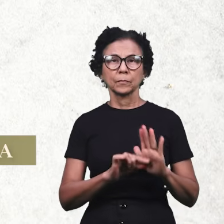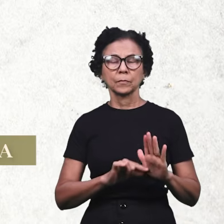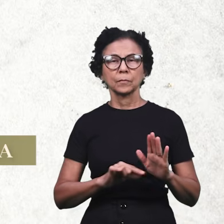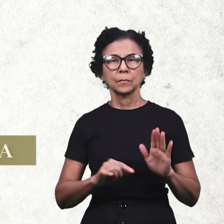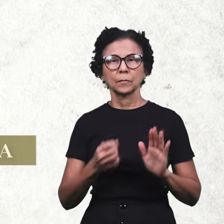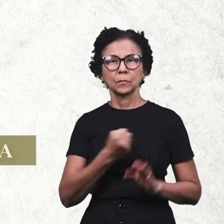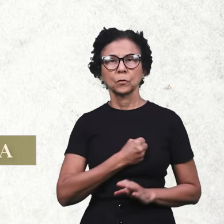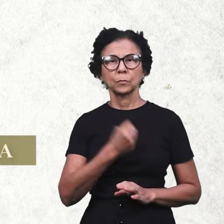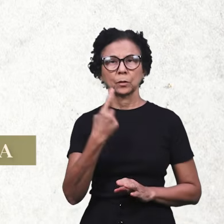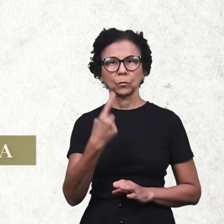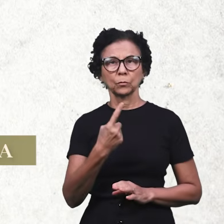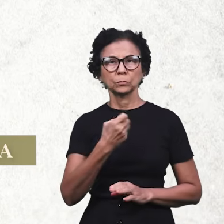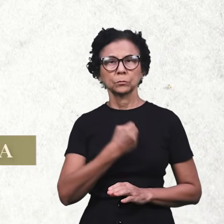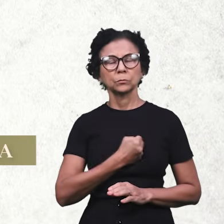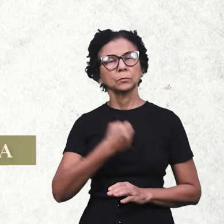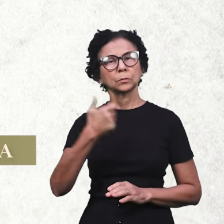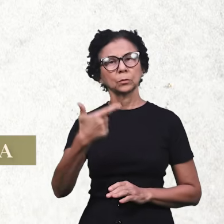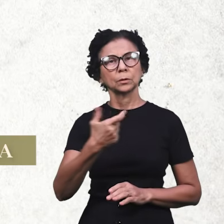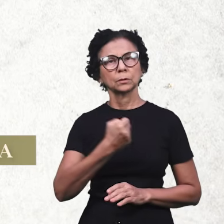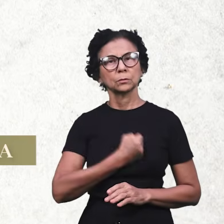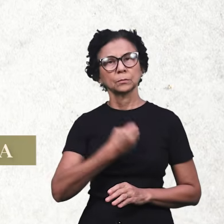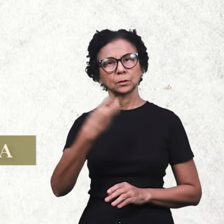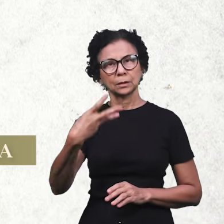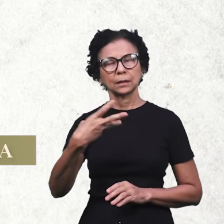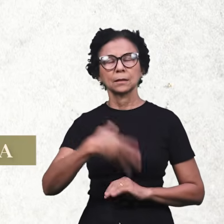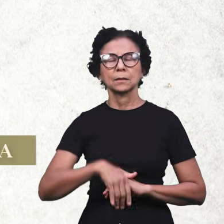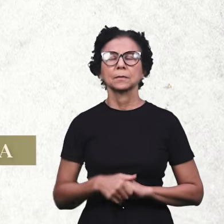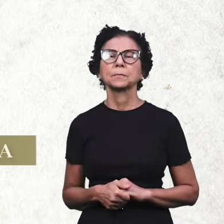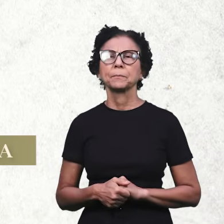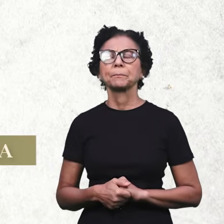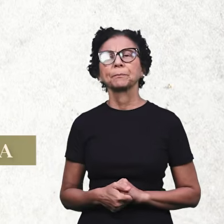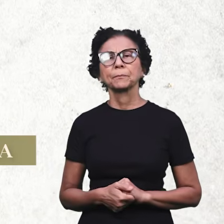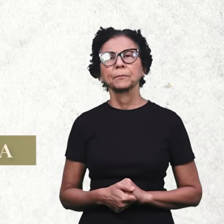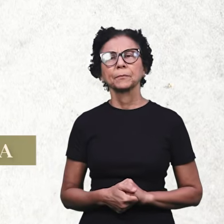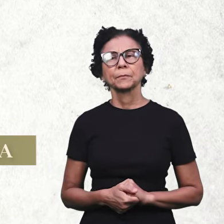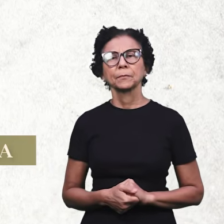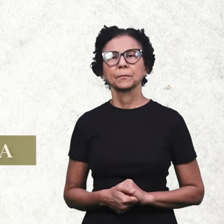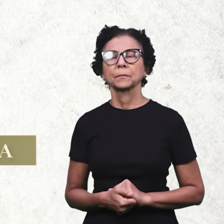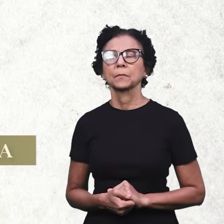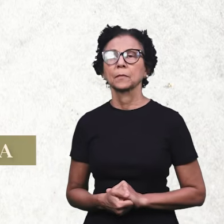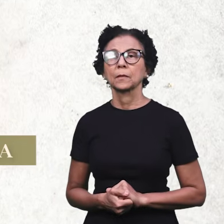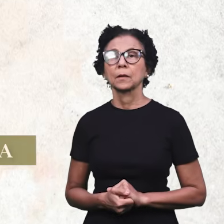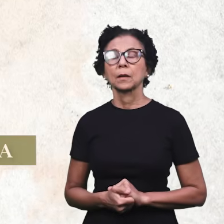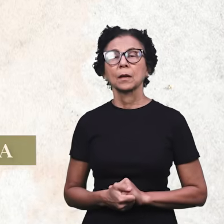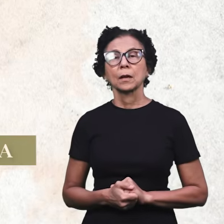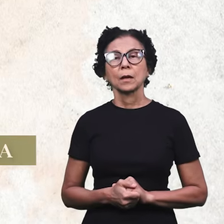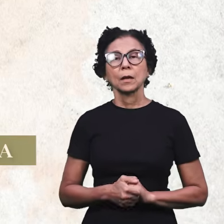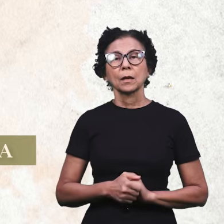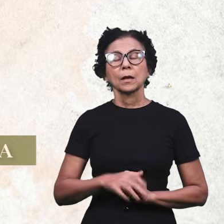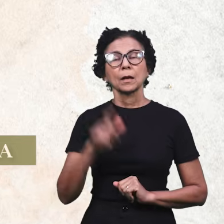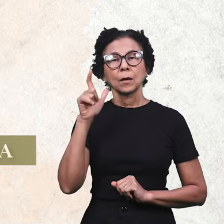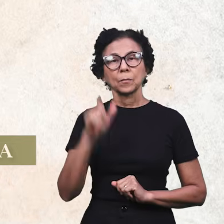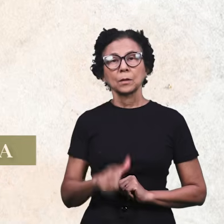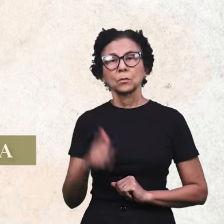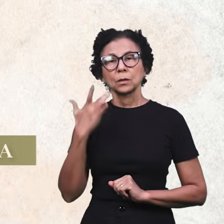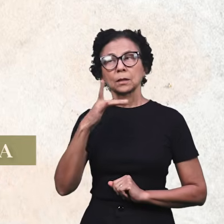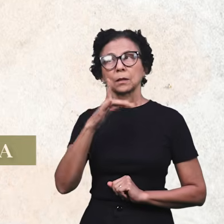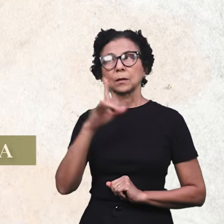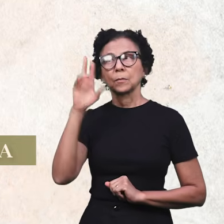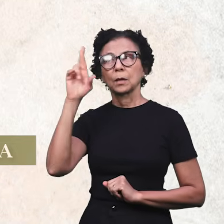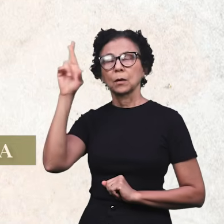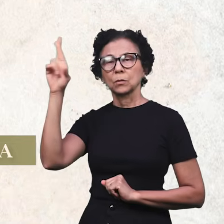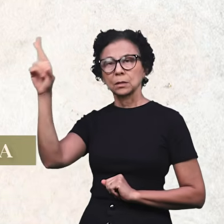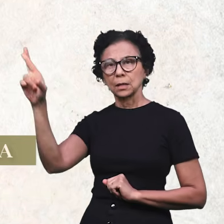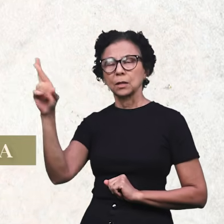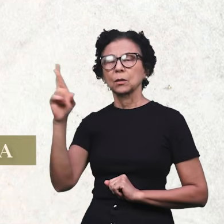tuas mãos, feliz serás e te irá bem. A tua mulher será como a videira frutífera aos lados da tua